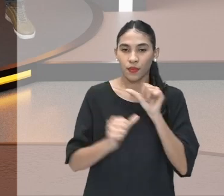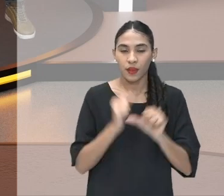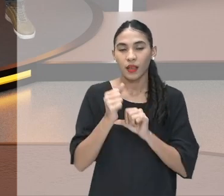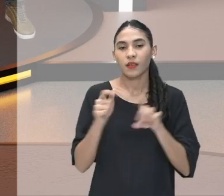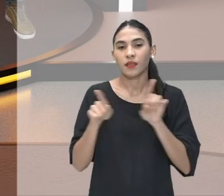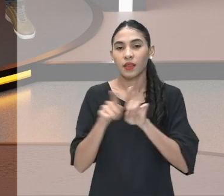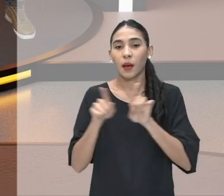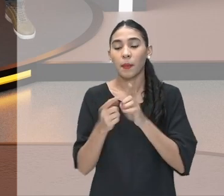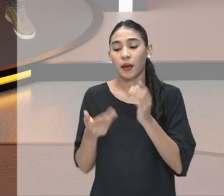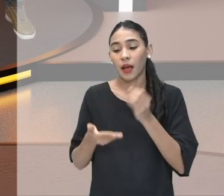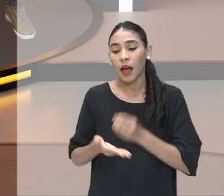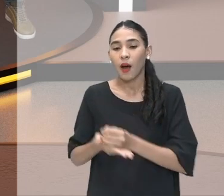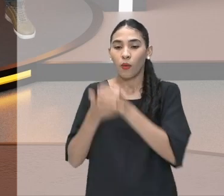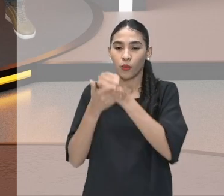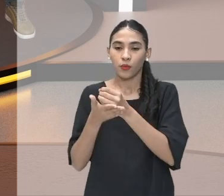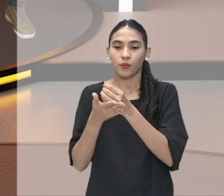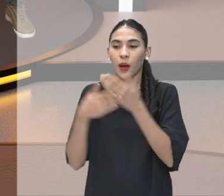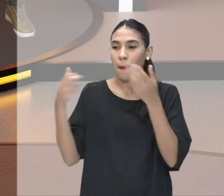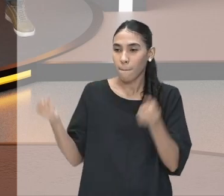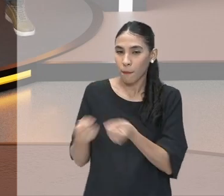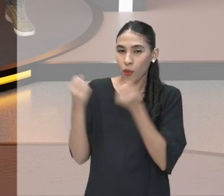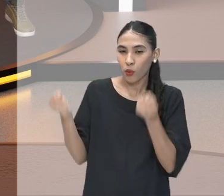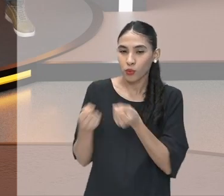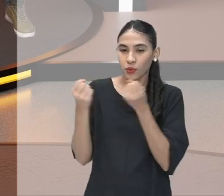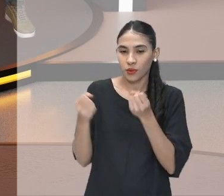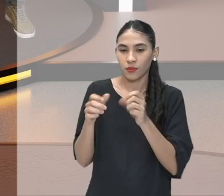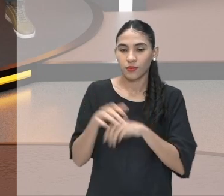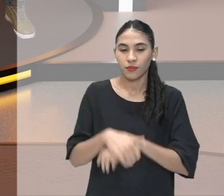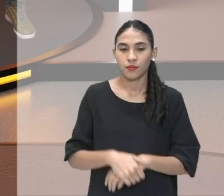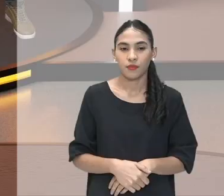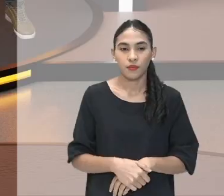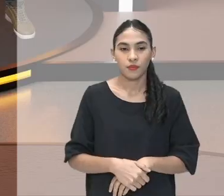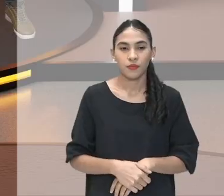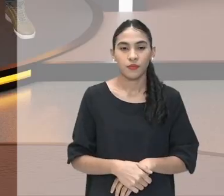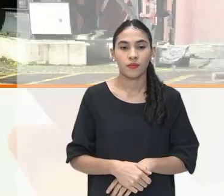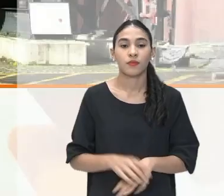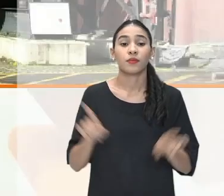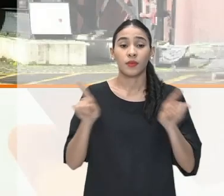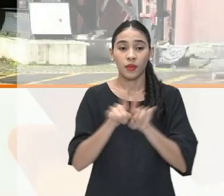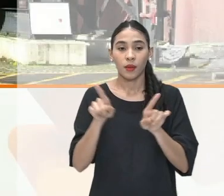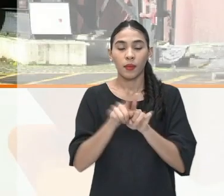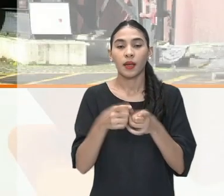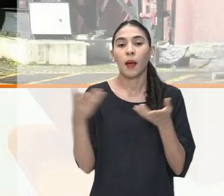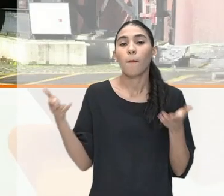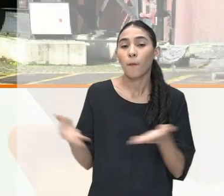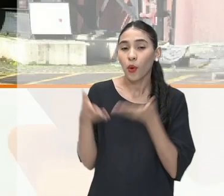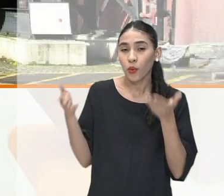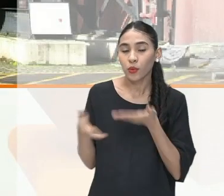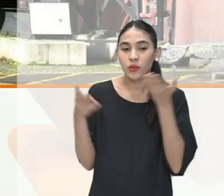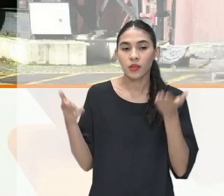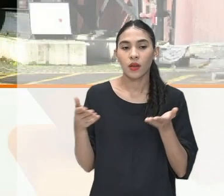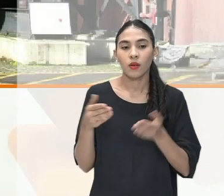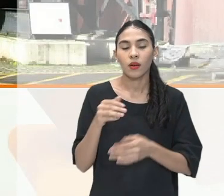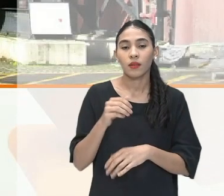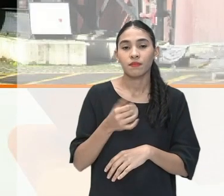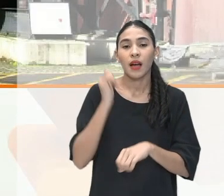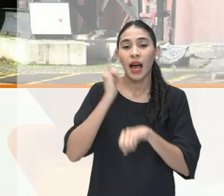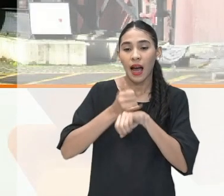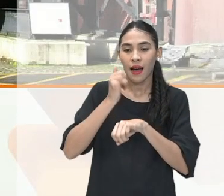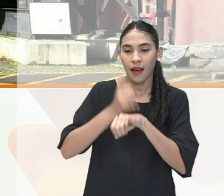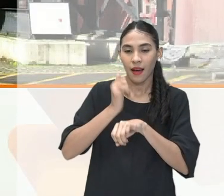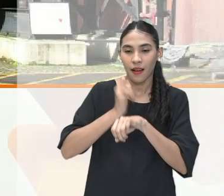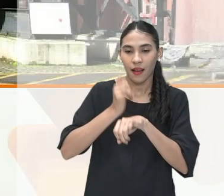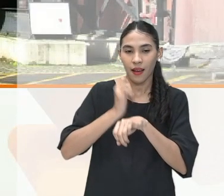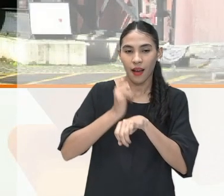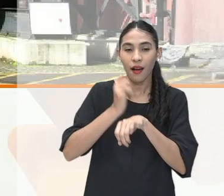produção e vai aumentar aí a nossa produtividade. E também a produção de aço em